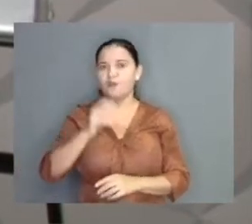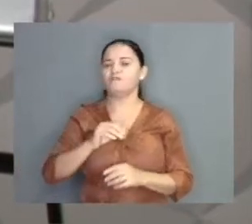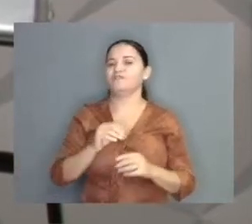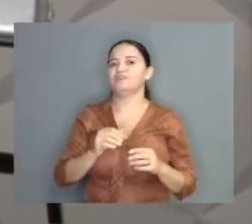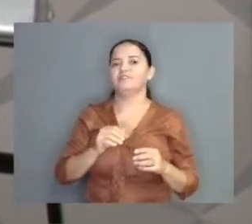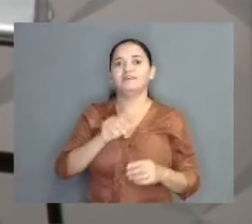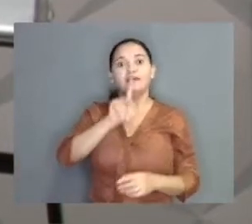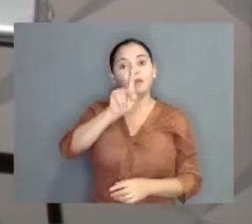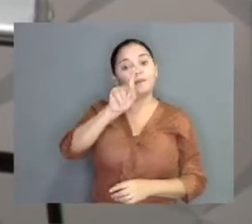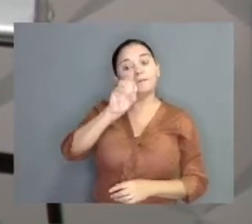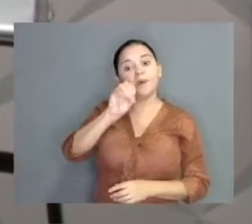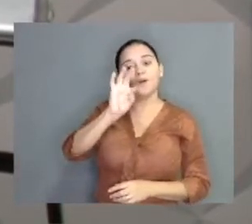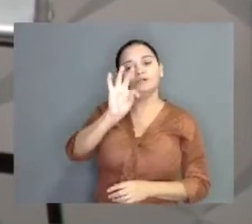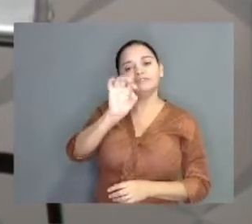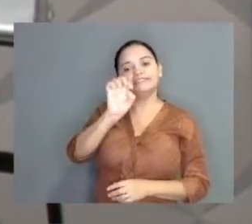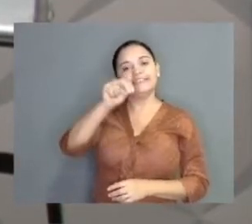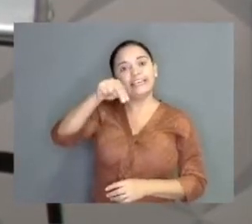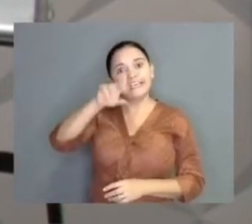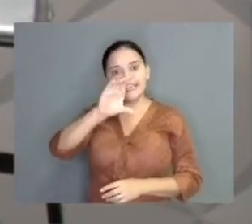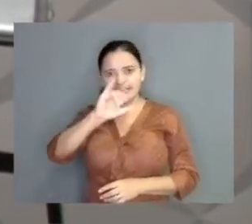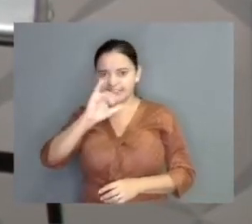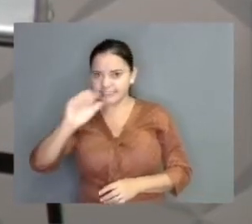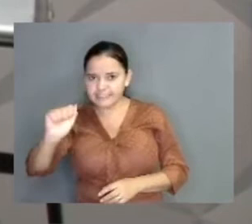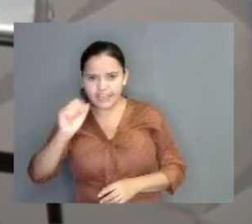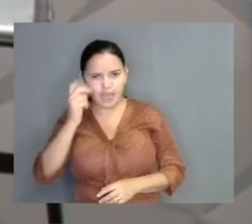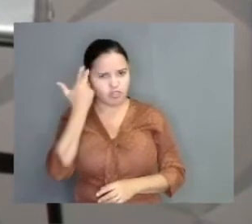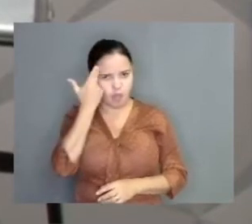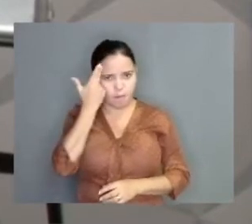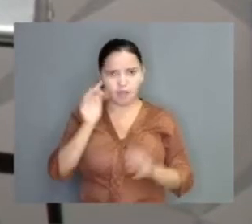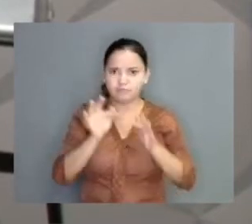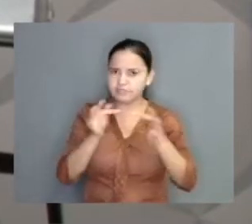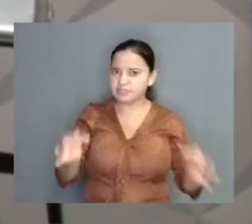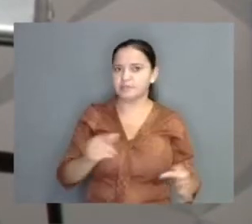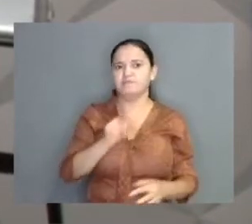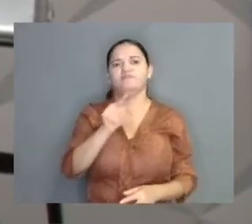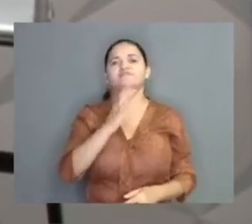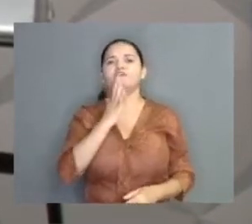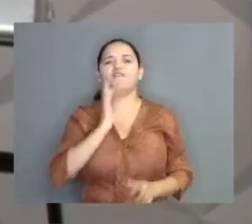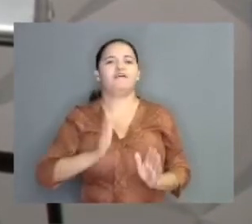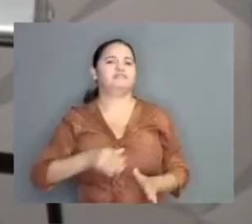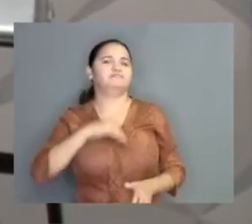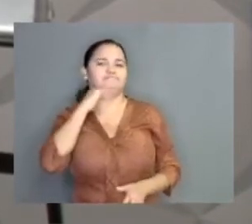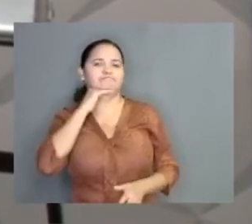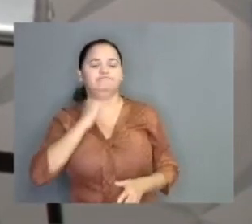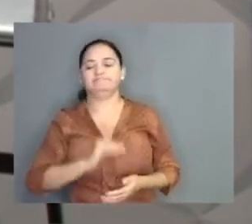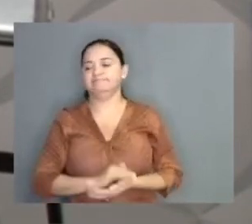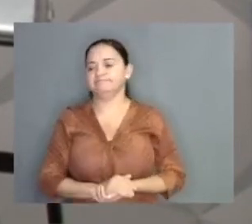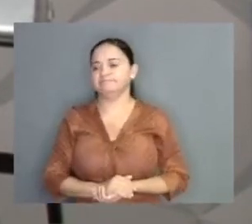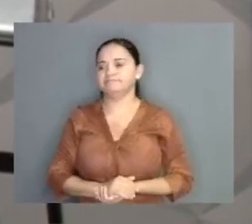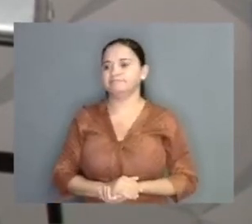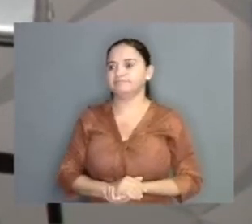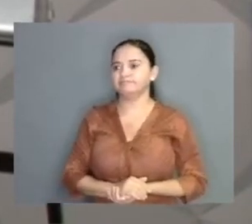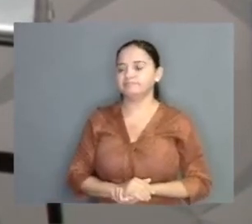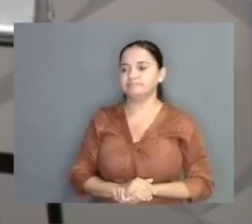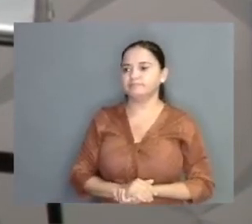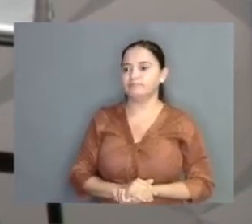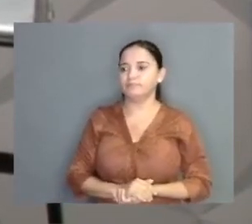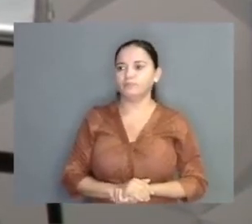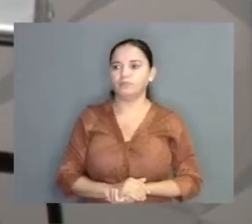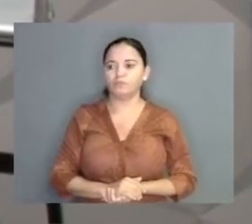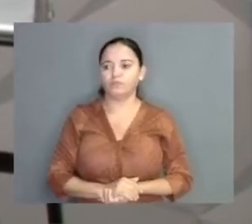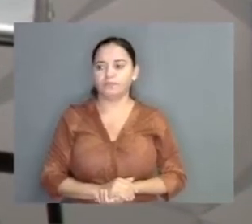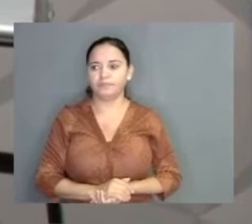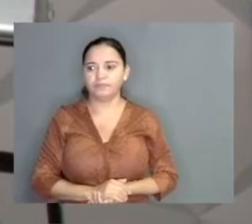maneira normal, simples, que você já conhece. Tá certo? Próximo passo. Vamos lá.